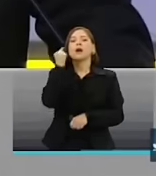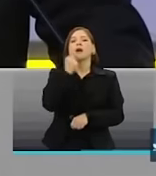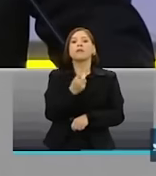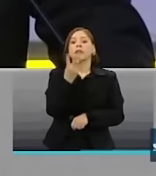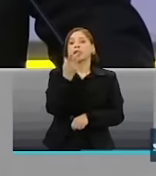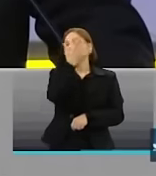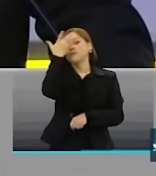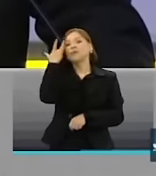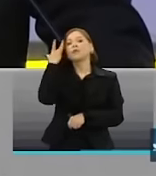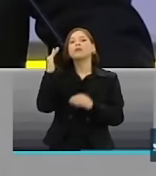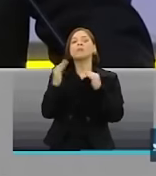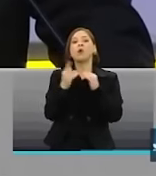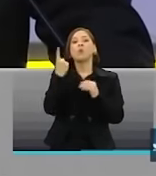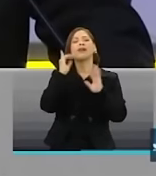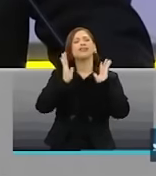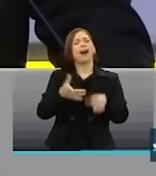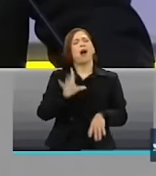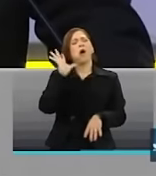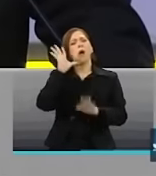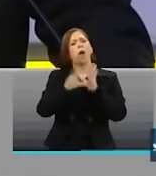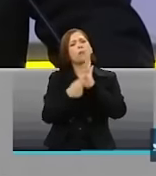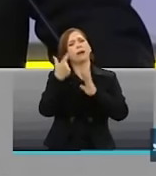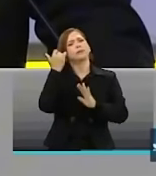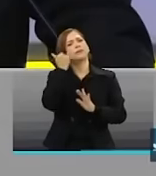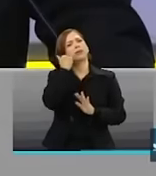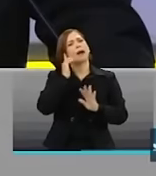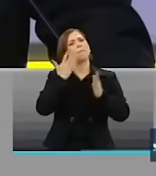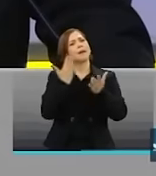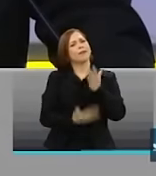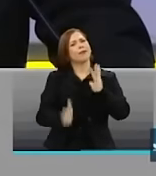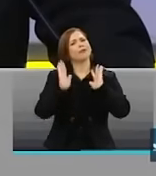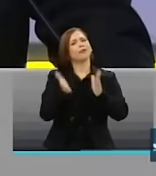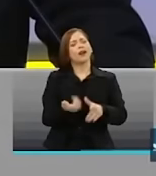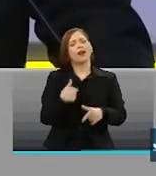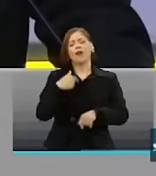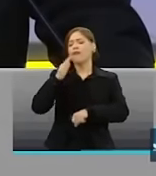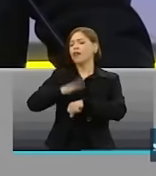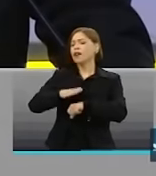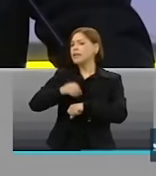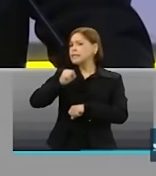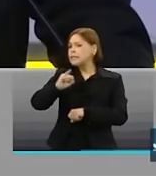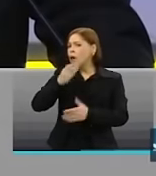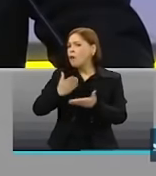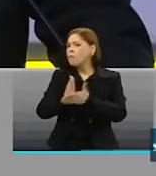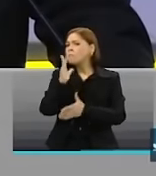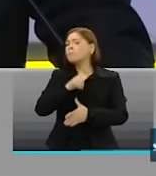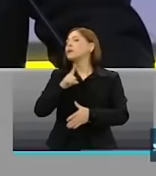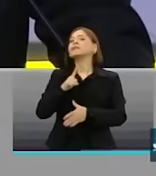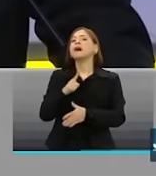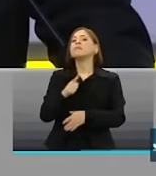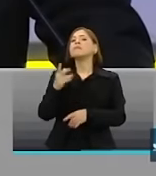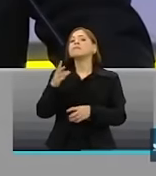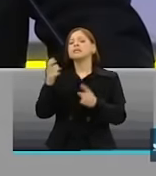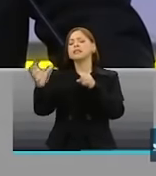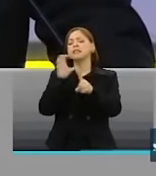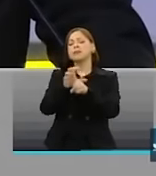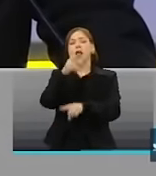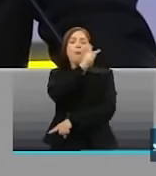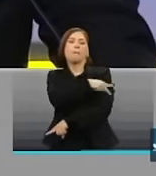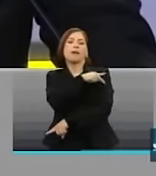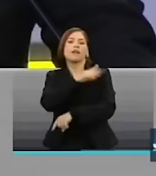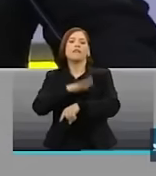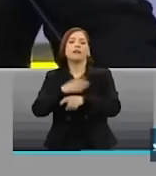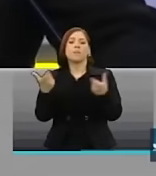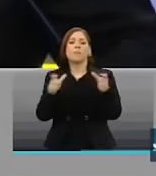que moram aqui, uma já teve o celular roubado. O que eu farei como prefeita é me inspirar no que o Piauí fez, que reduziu